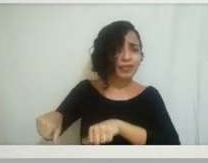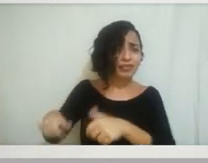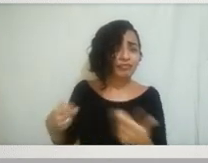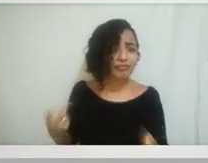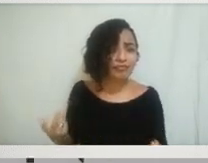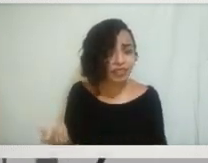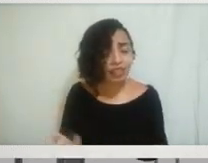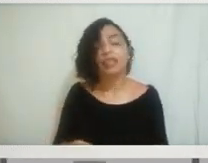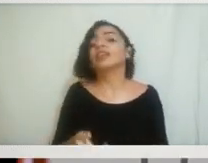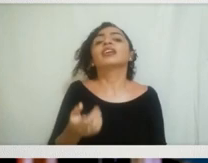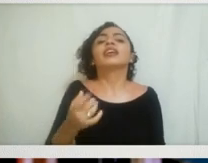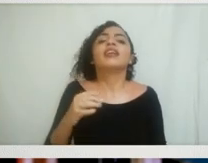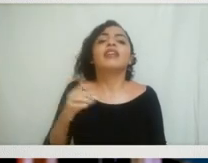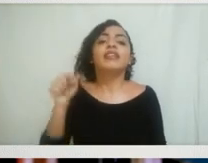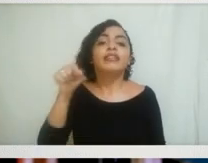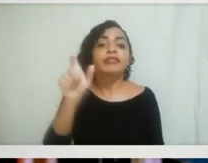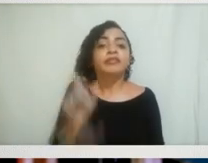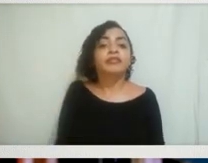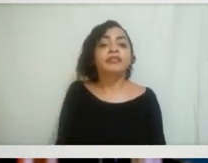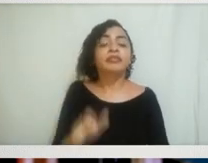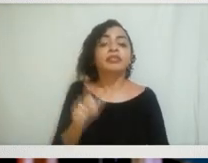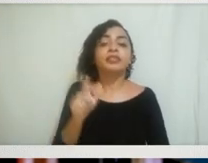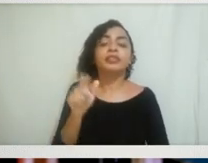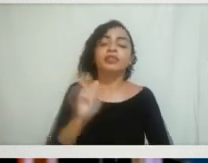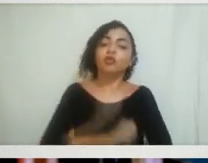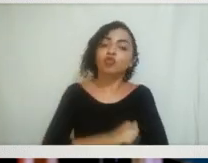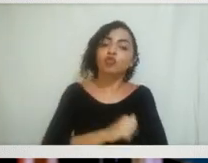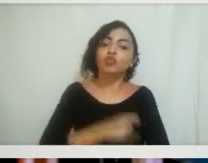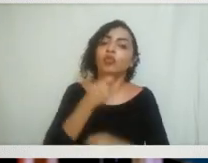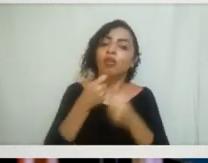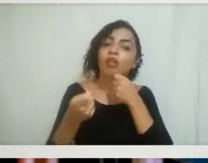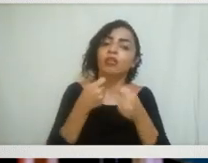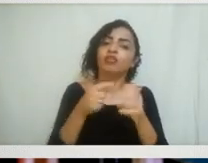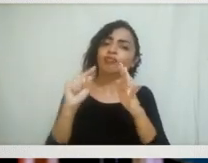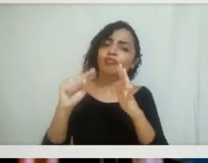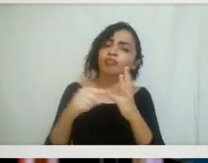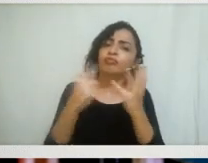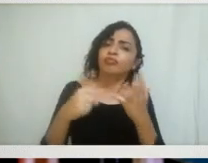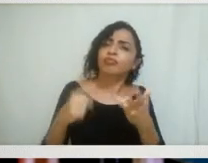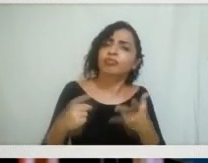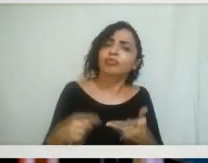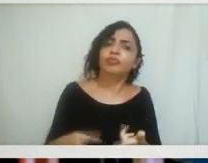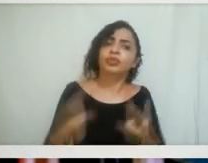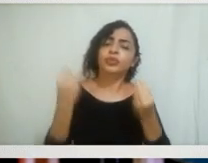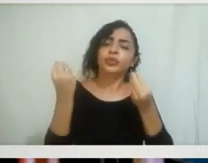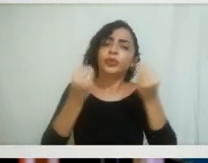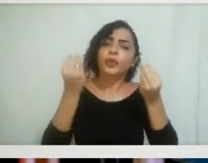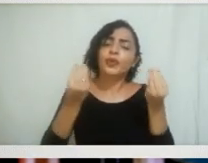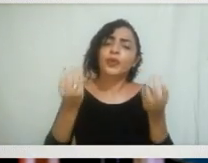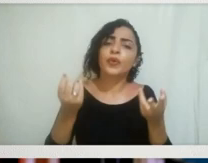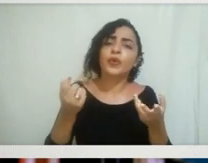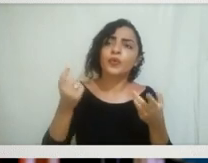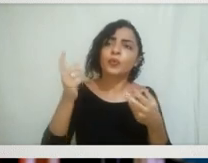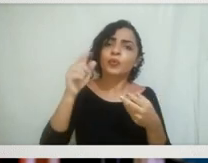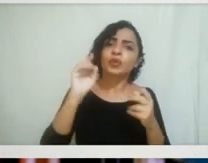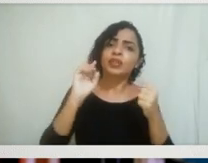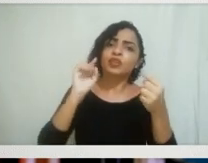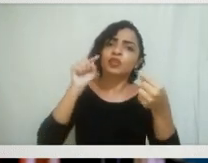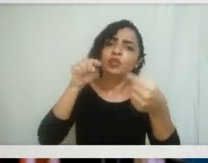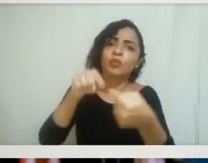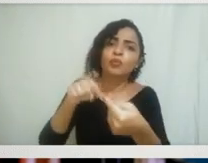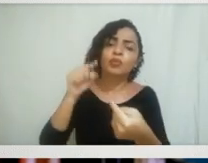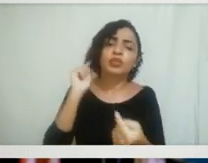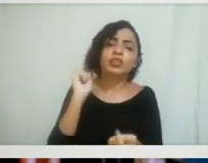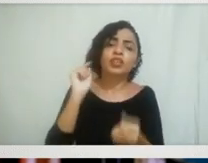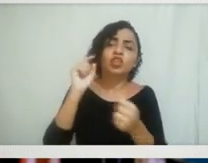todas essas questões sociais levantadas pelo Adie, e ele faz também pontuações jornalísticas entre o limite